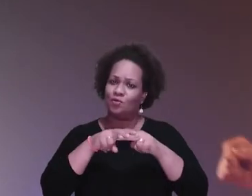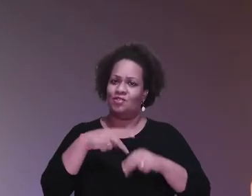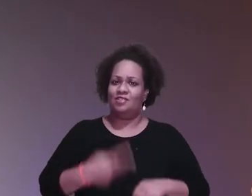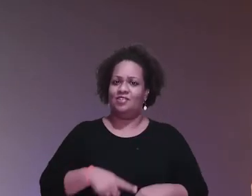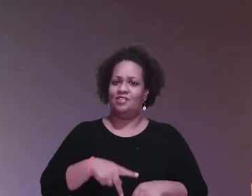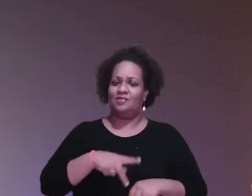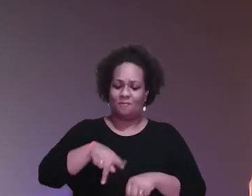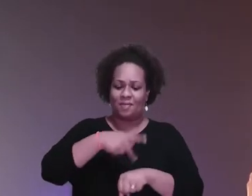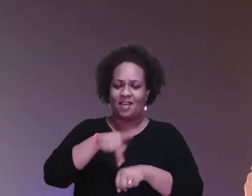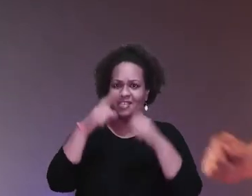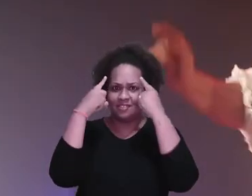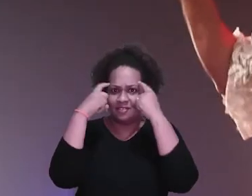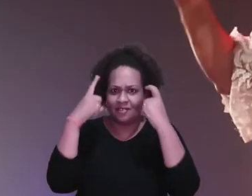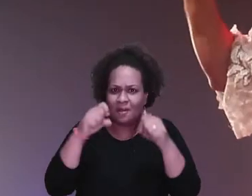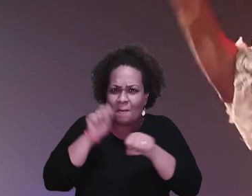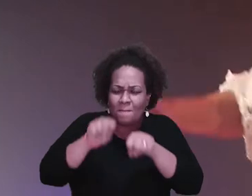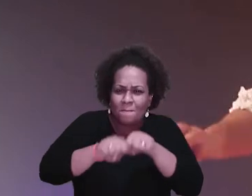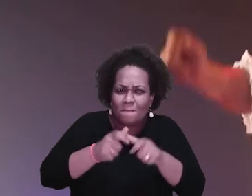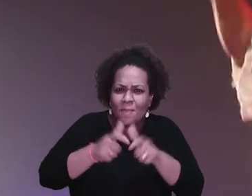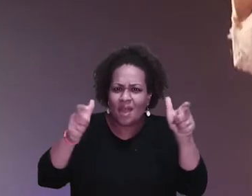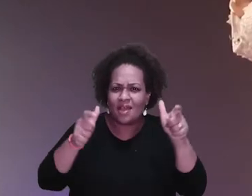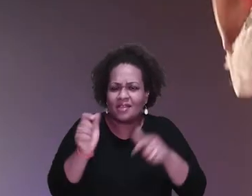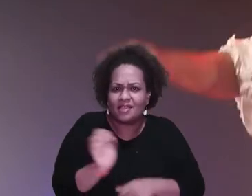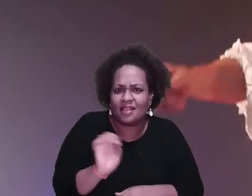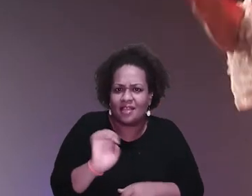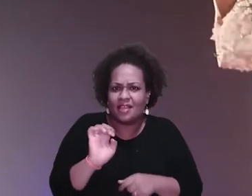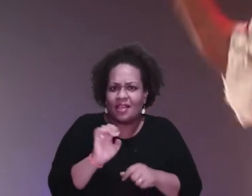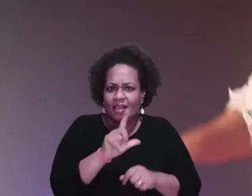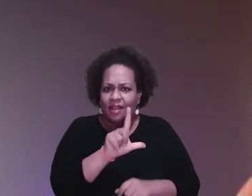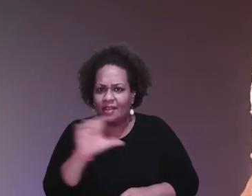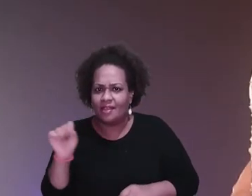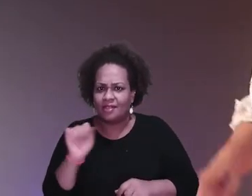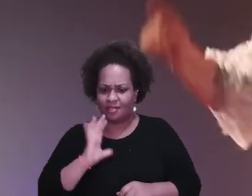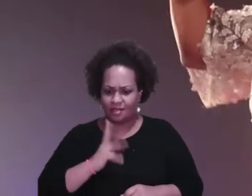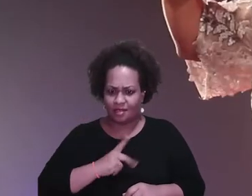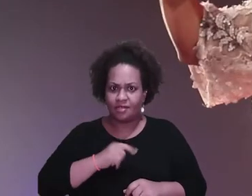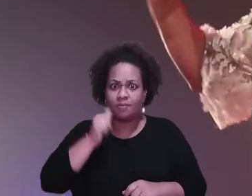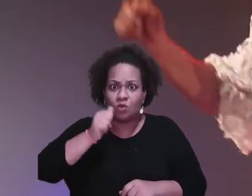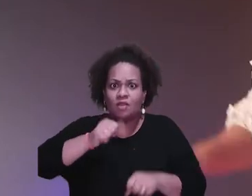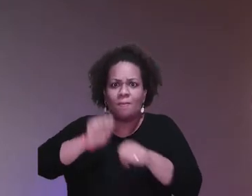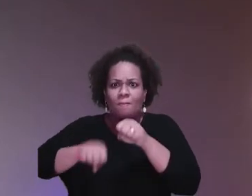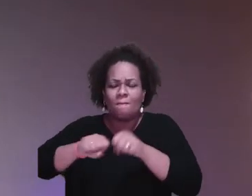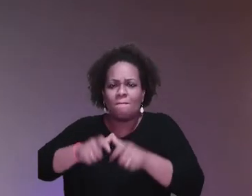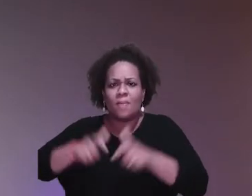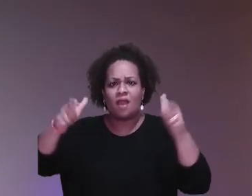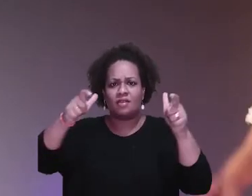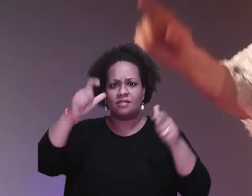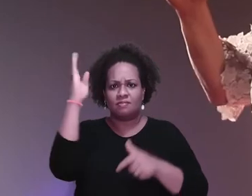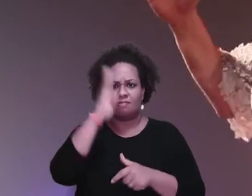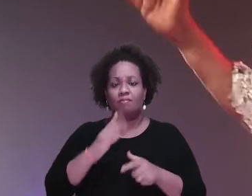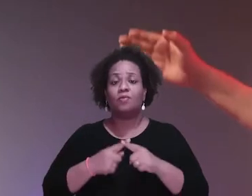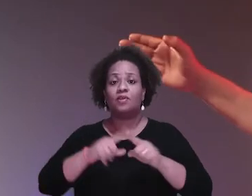por isso que nós somos um país violento país que mais mata gays lésbica TRANS e mais mata mulheres